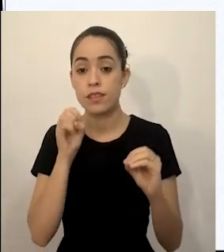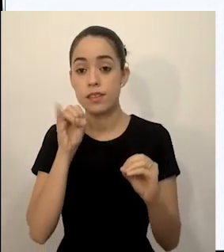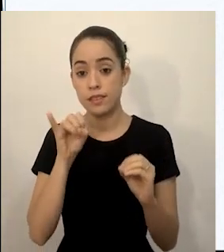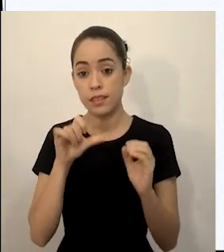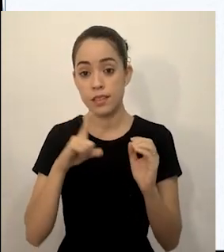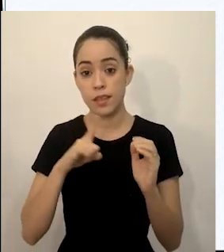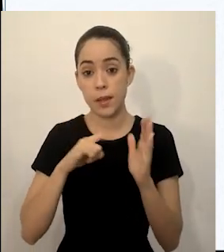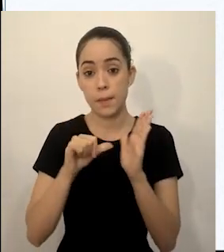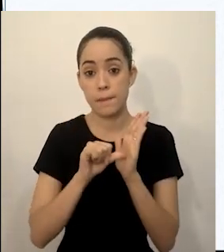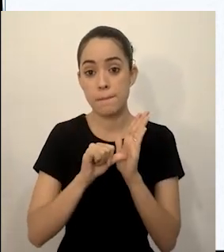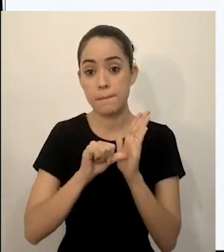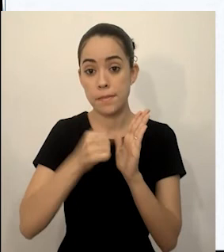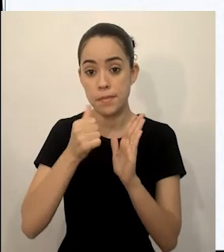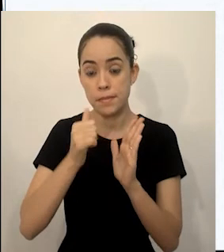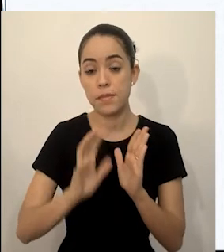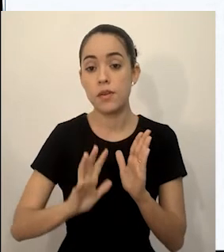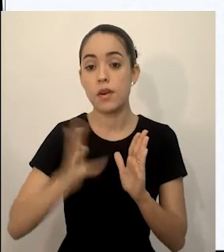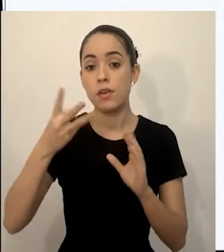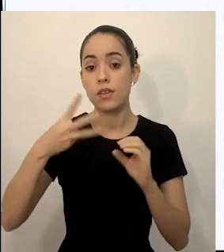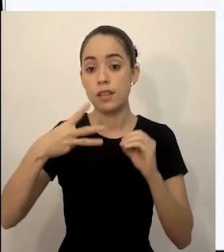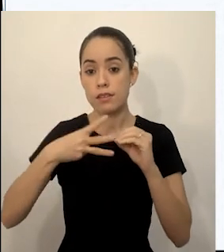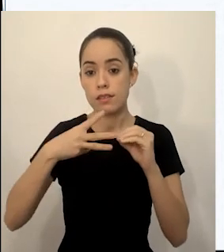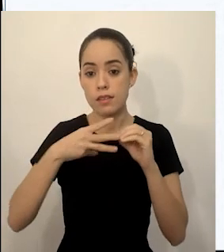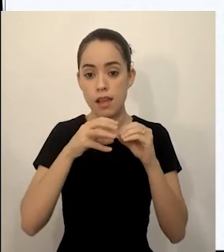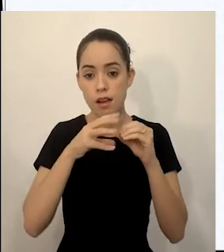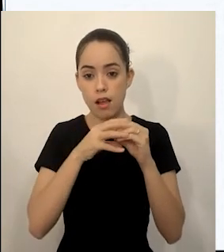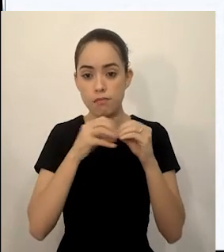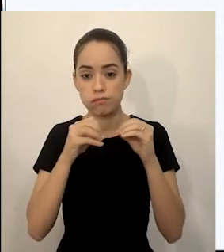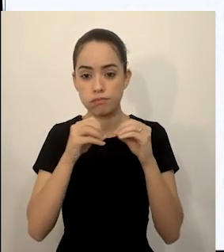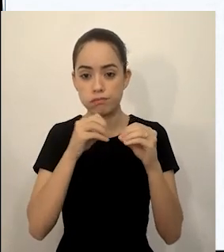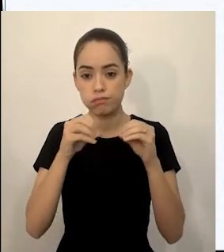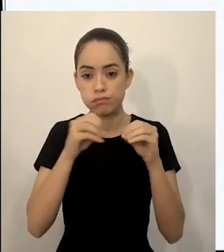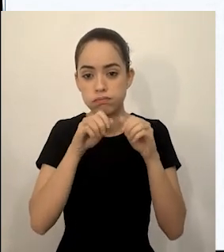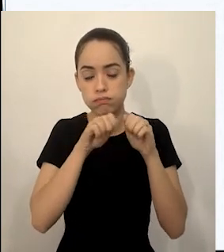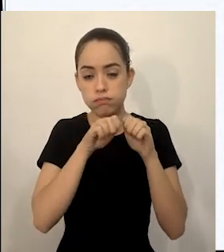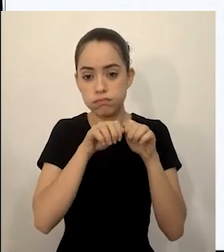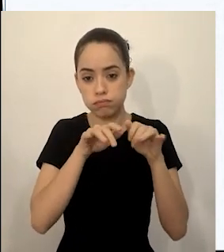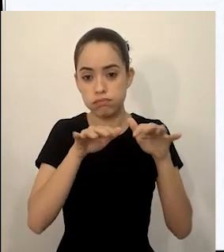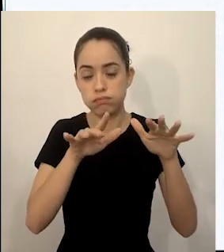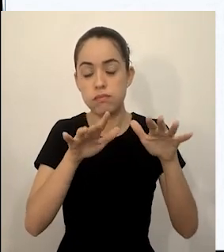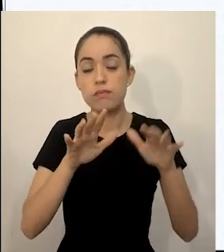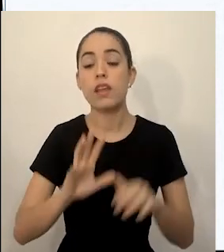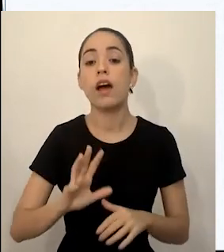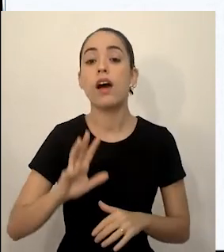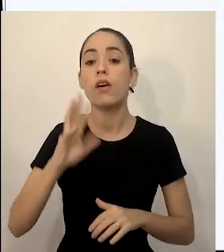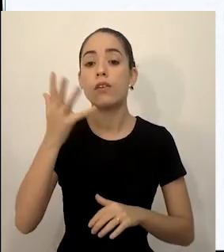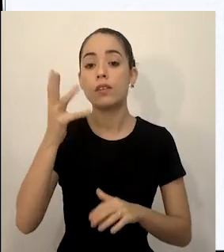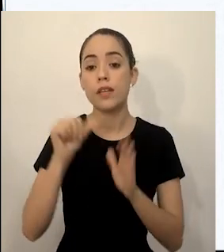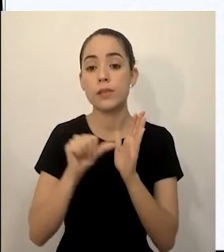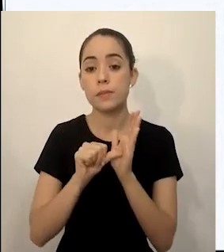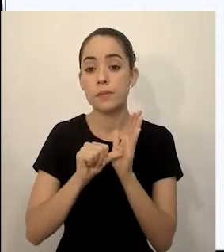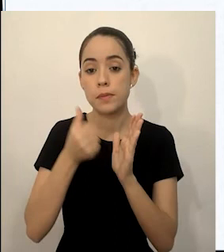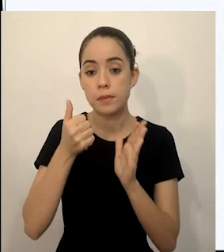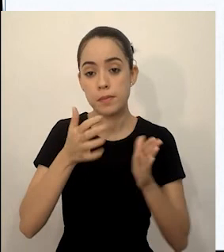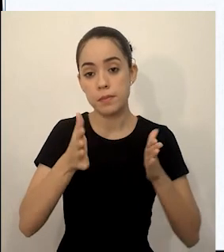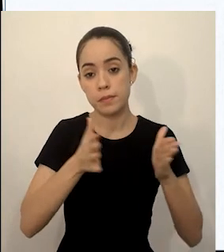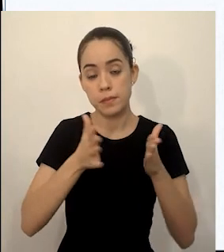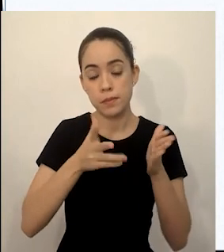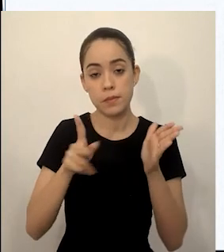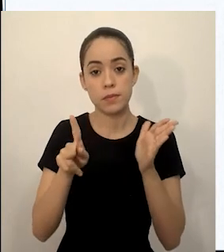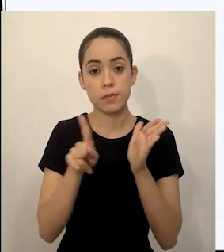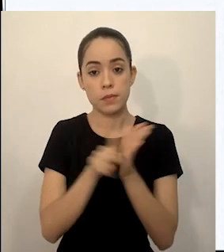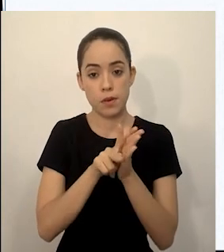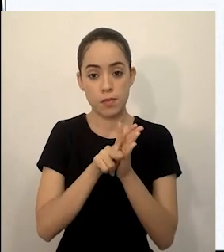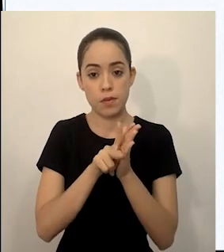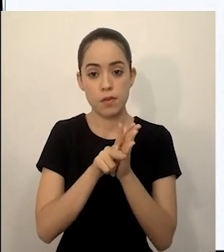a primeira fase de multiplicação, ocorrerá o primeiro período